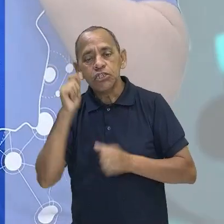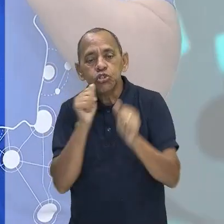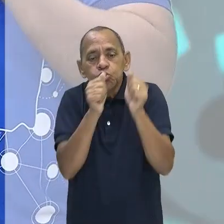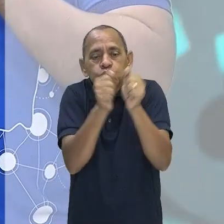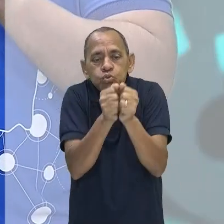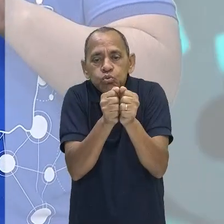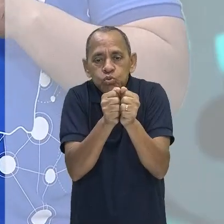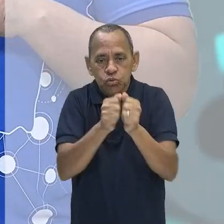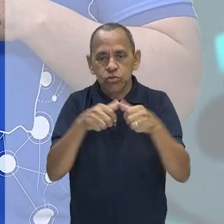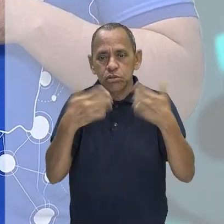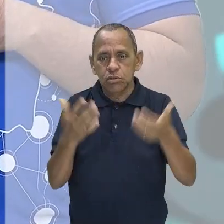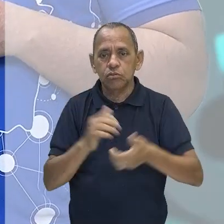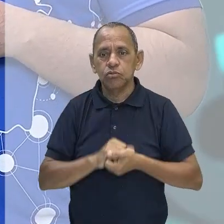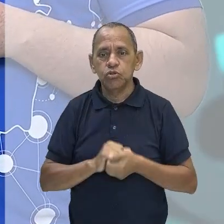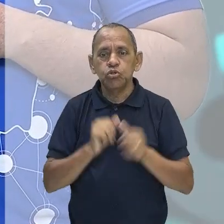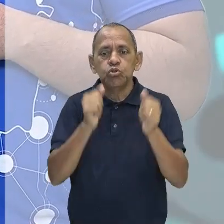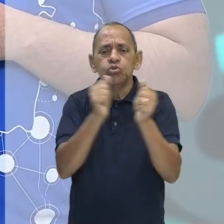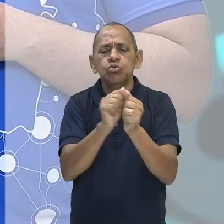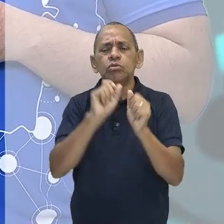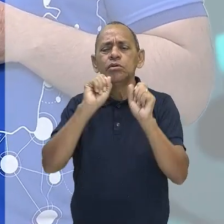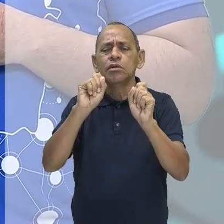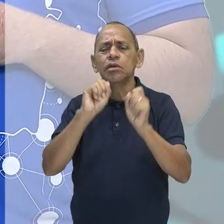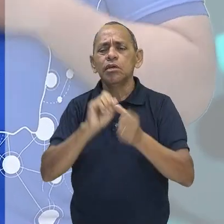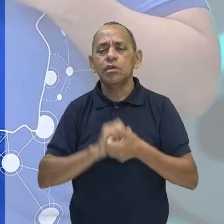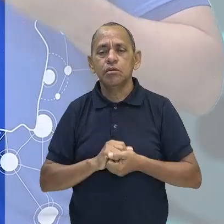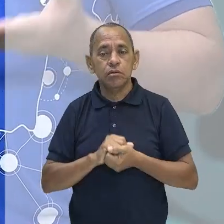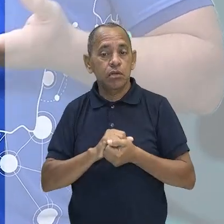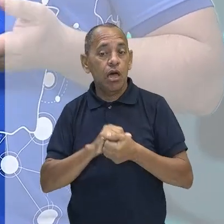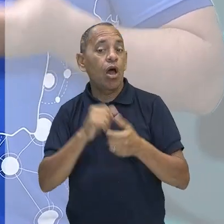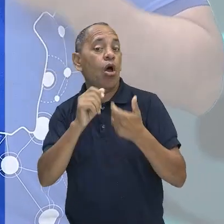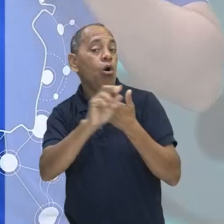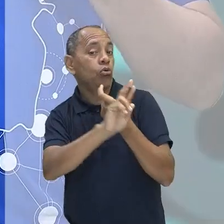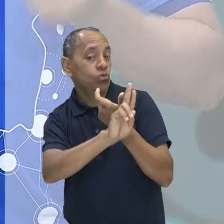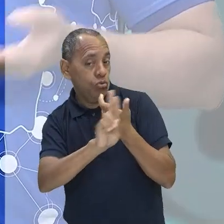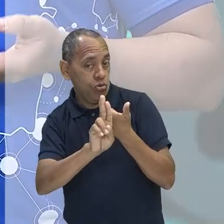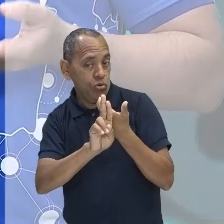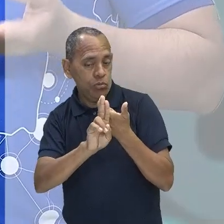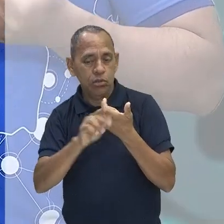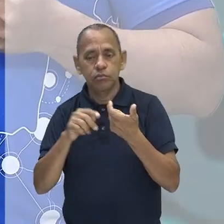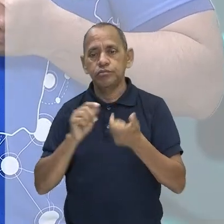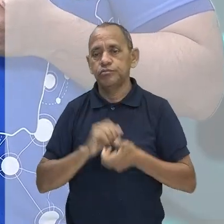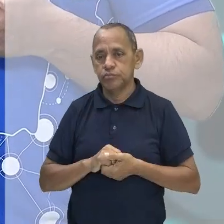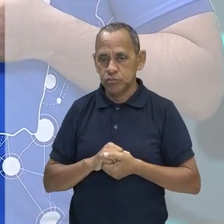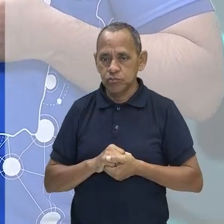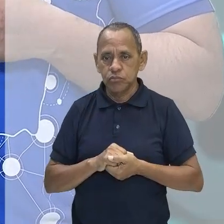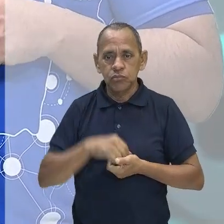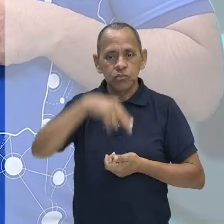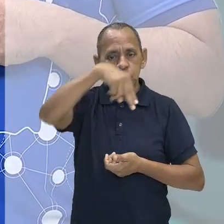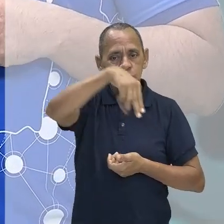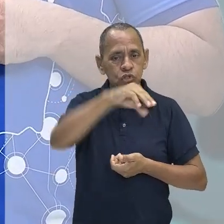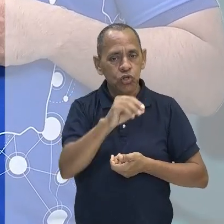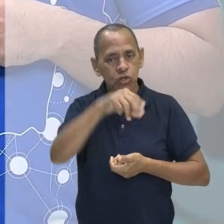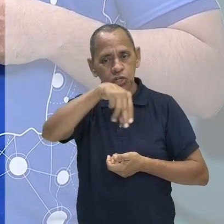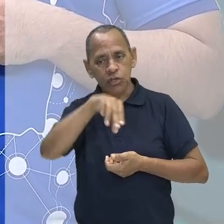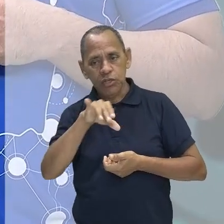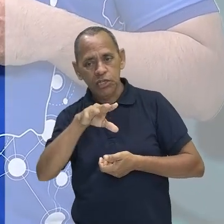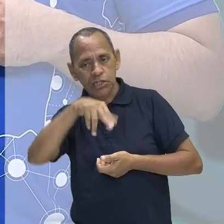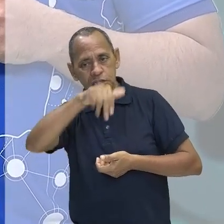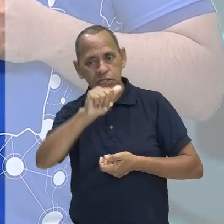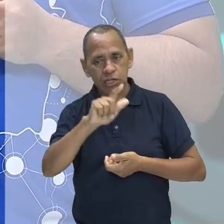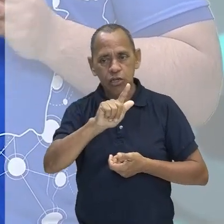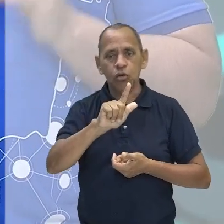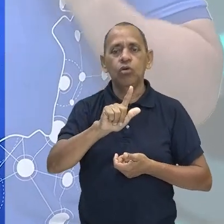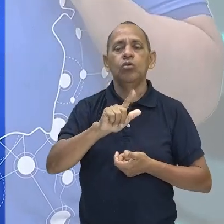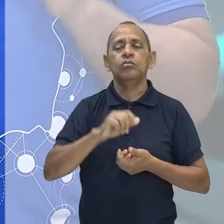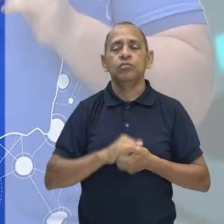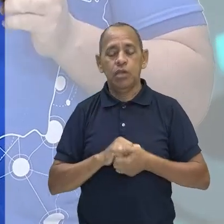Então, junto a quê? Ao nome. Nominal vem de nome, certo? E